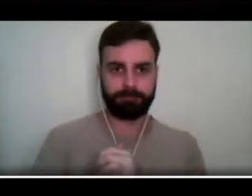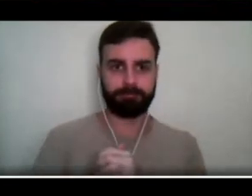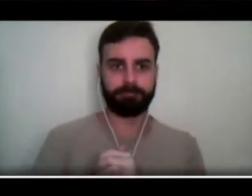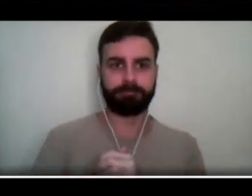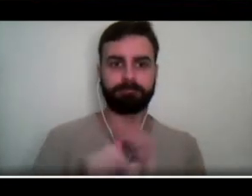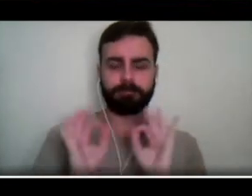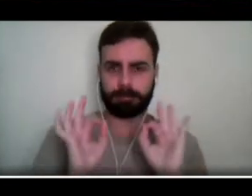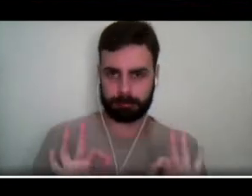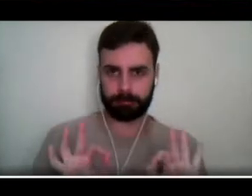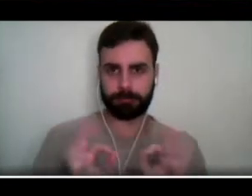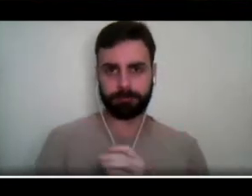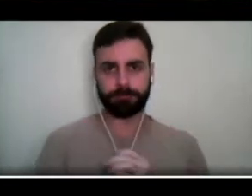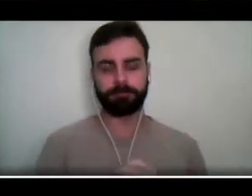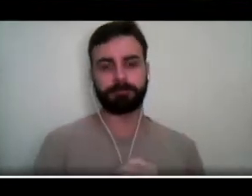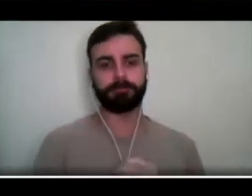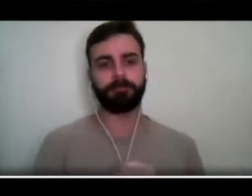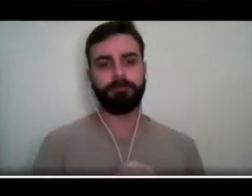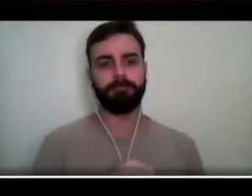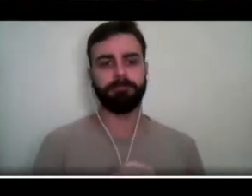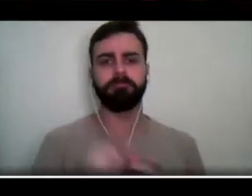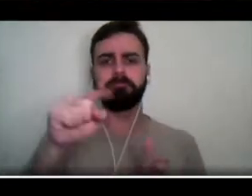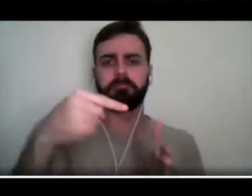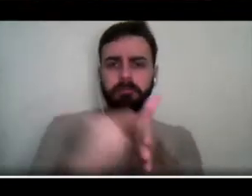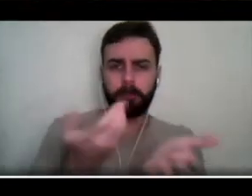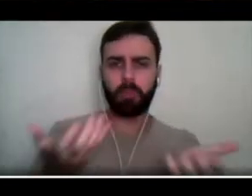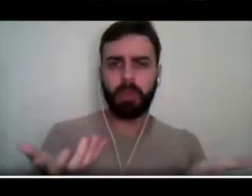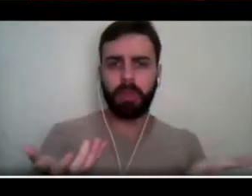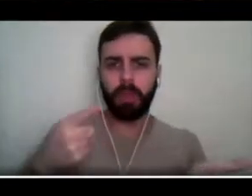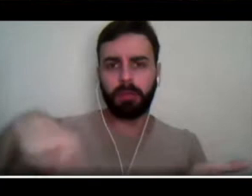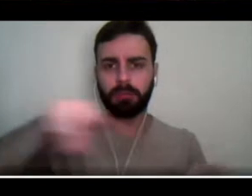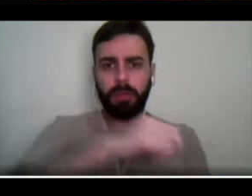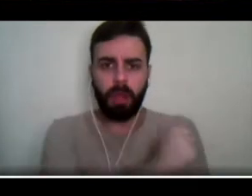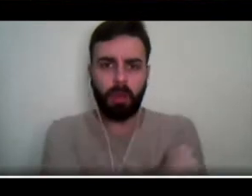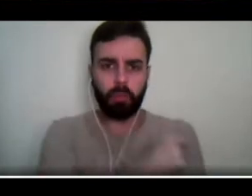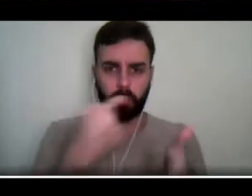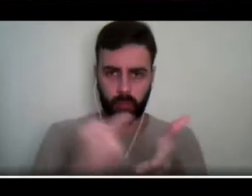Certo, pessoal? Alguma pergunta até aqui?